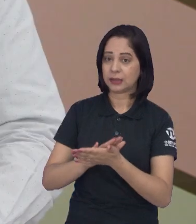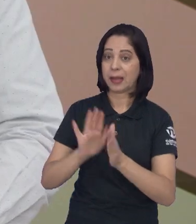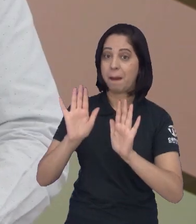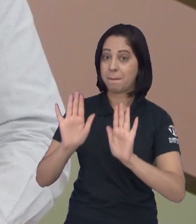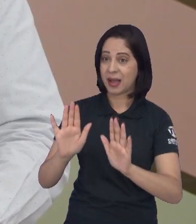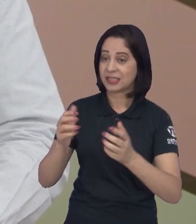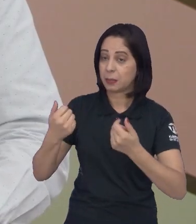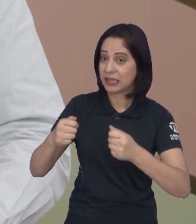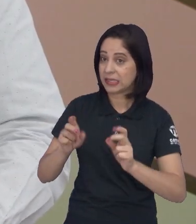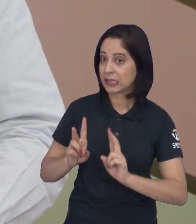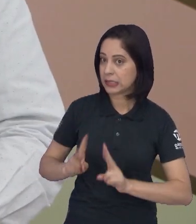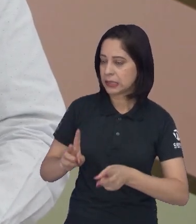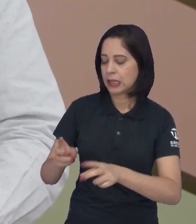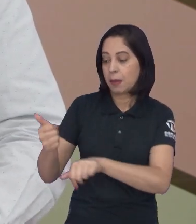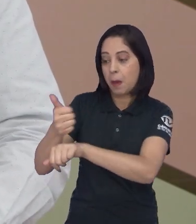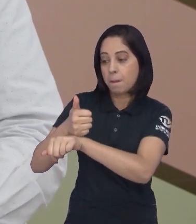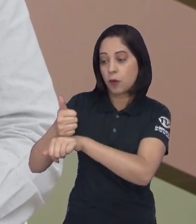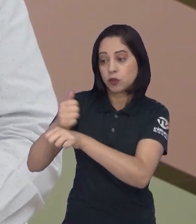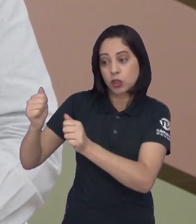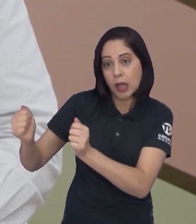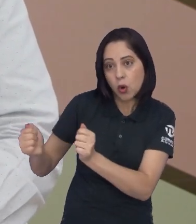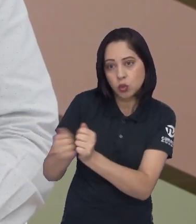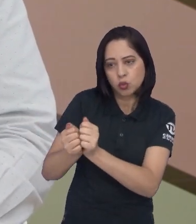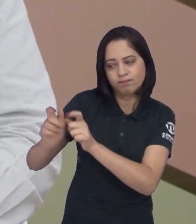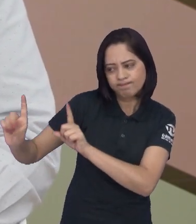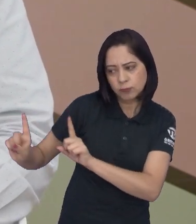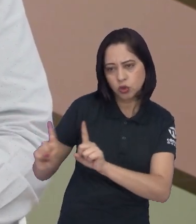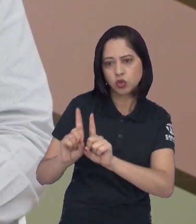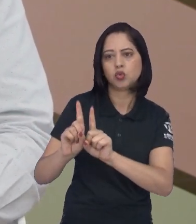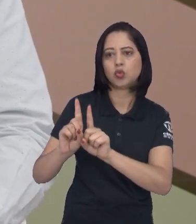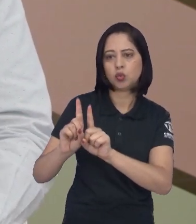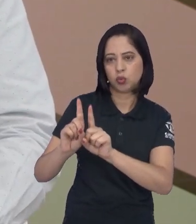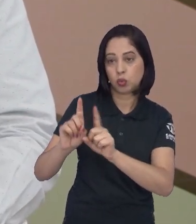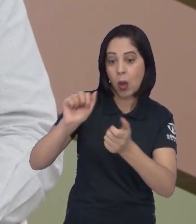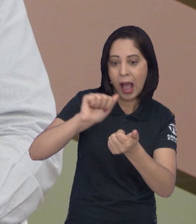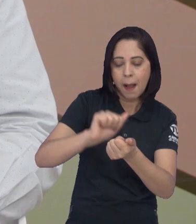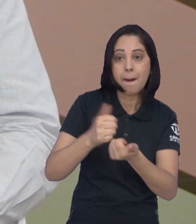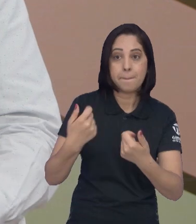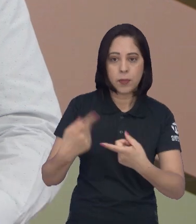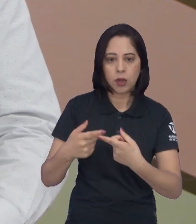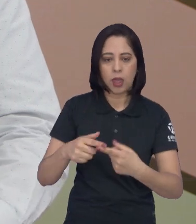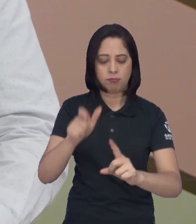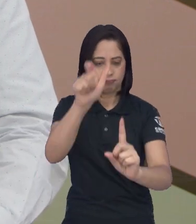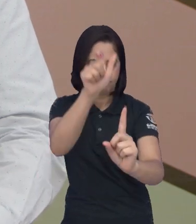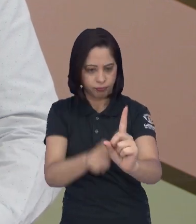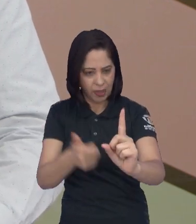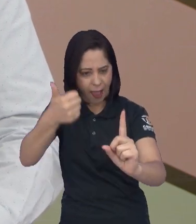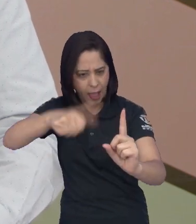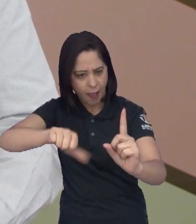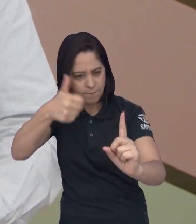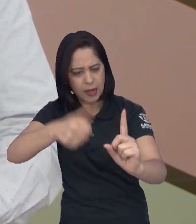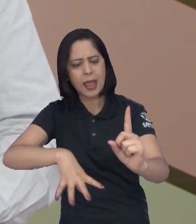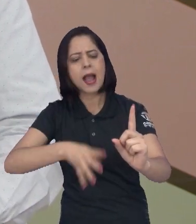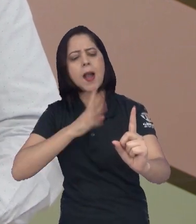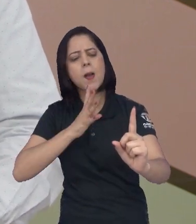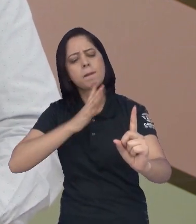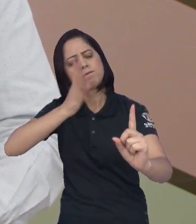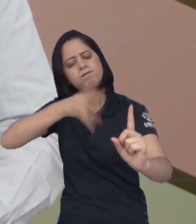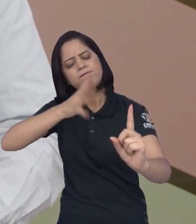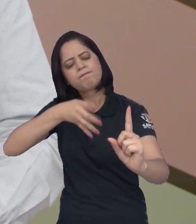fazer um acompanhamento e um tratamento individualizado a gente precisa avaliar a pessoa conhecer a pessoa e